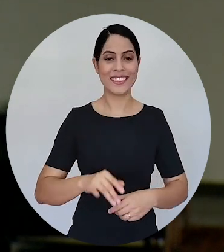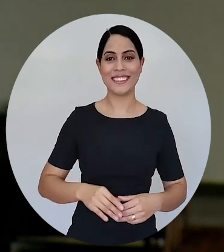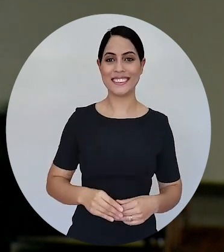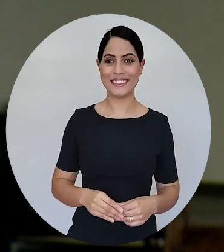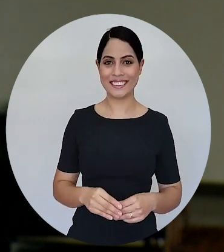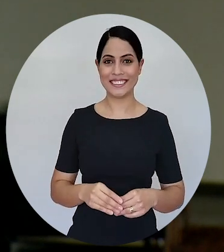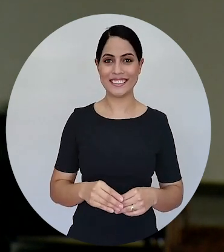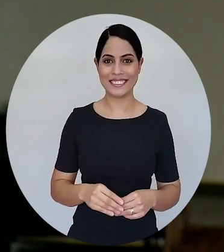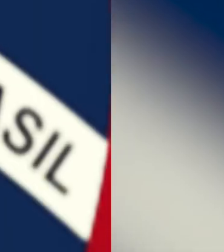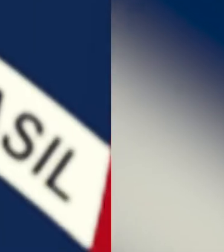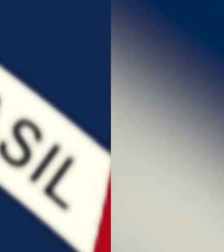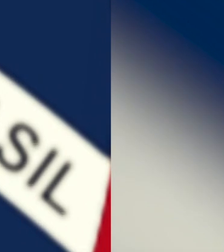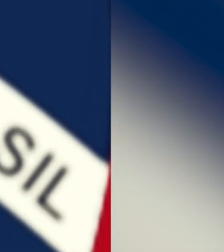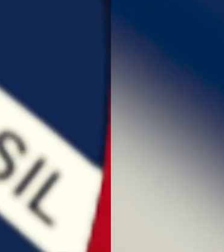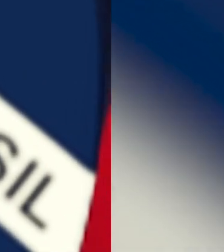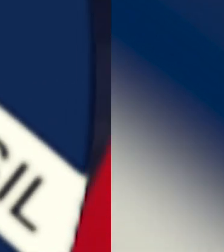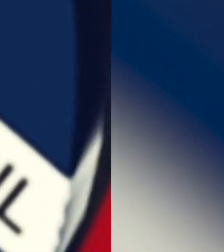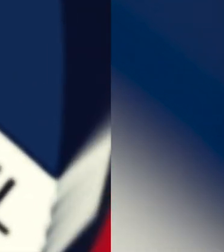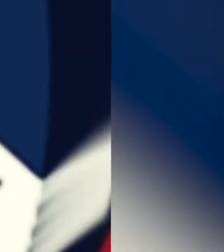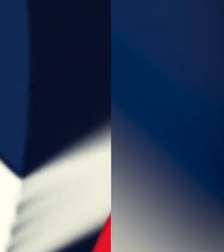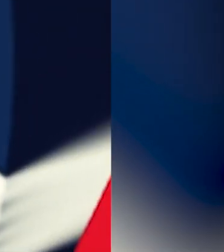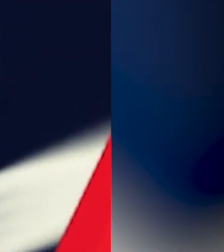Não saia daí.